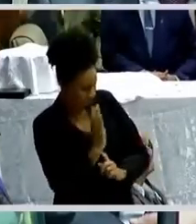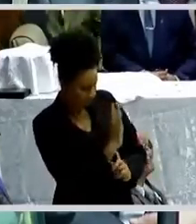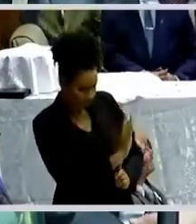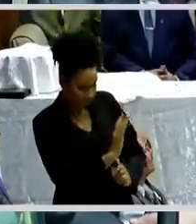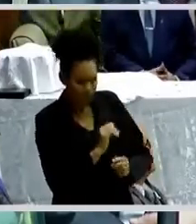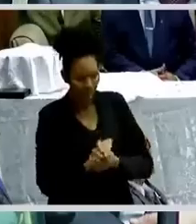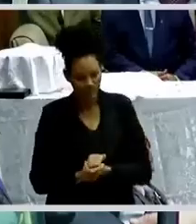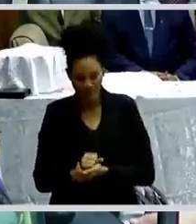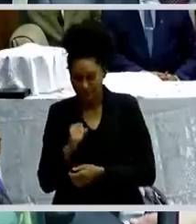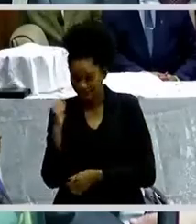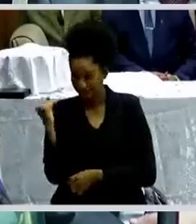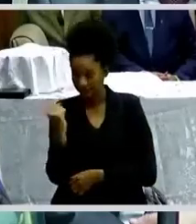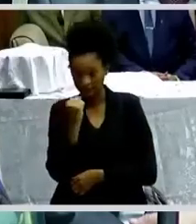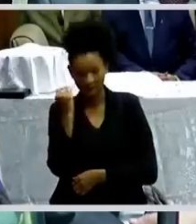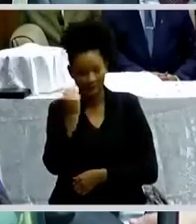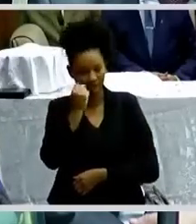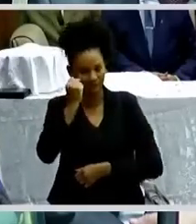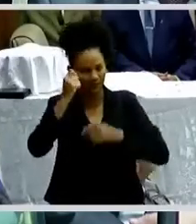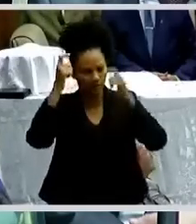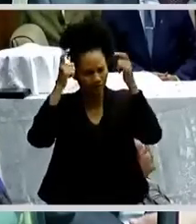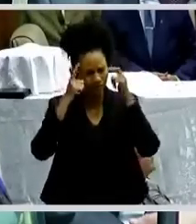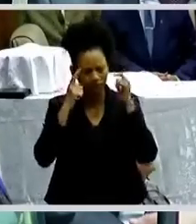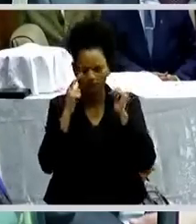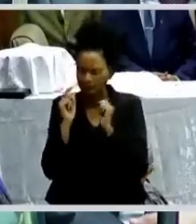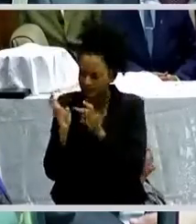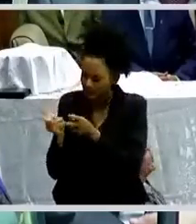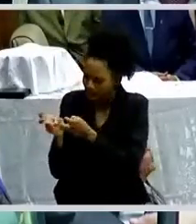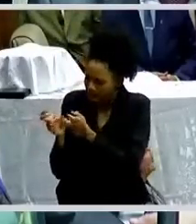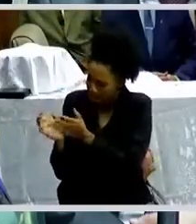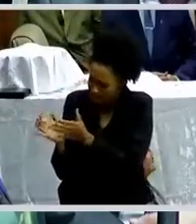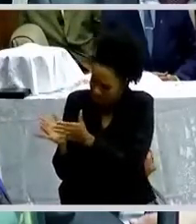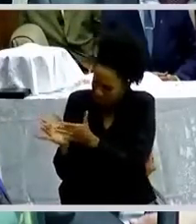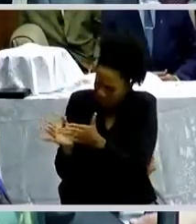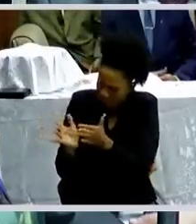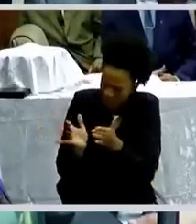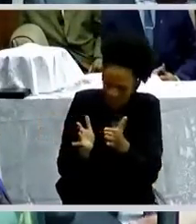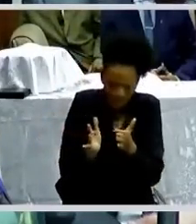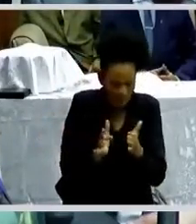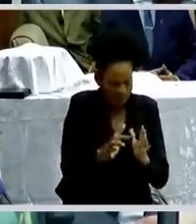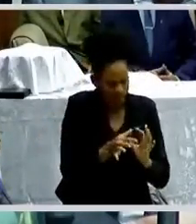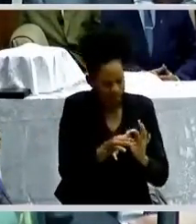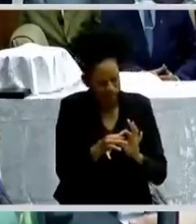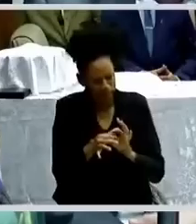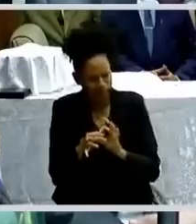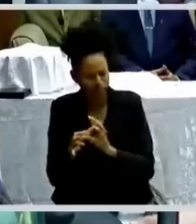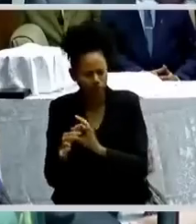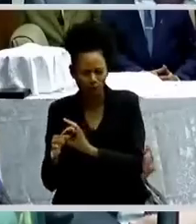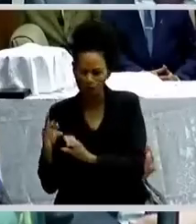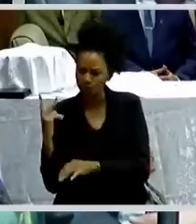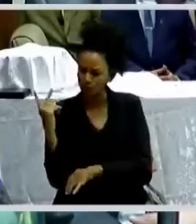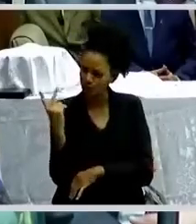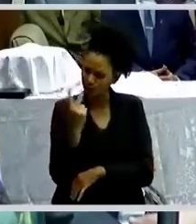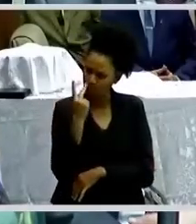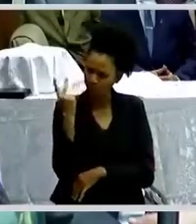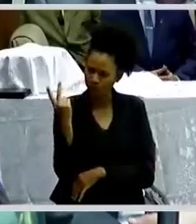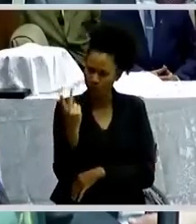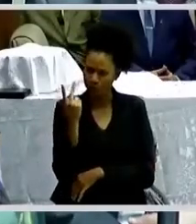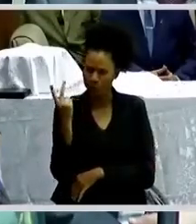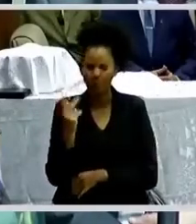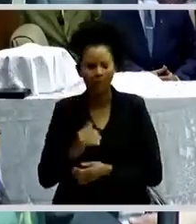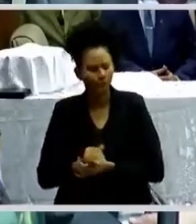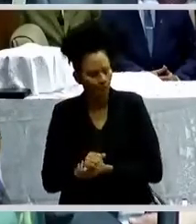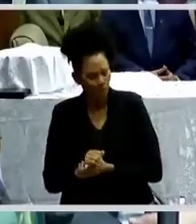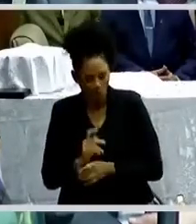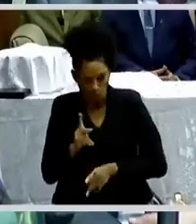Saul como rei, se nós observarmos que dentro de um contexto histórico literal,